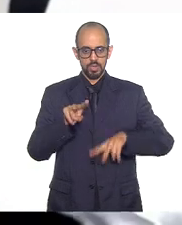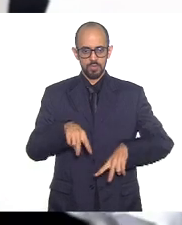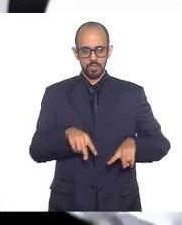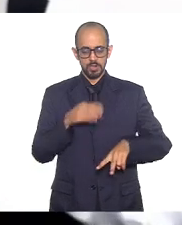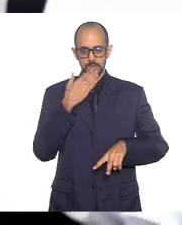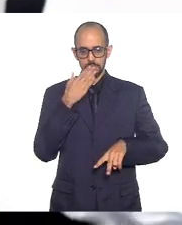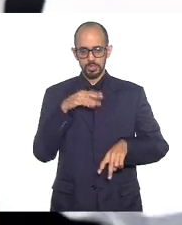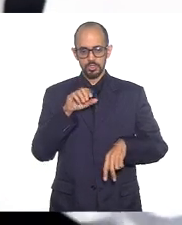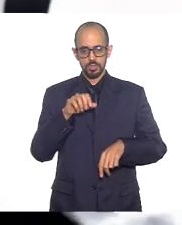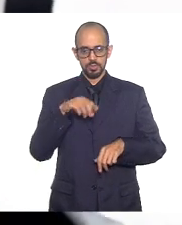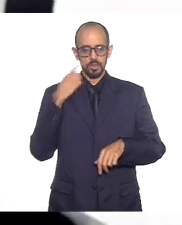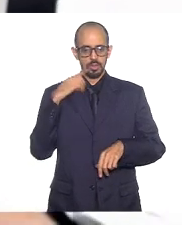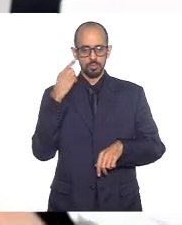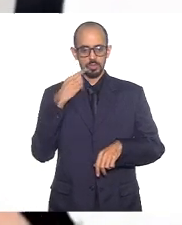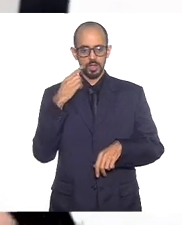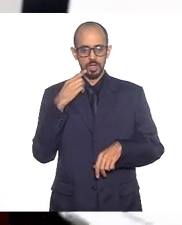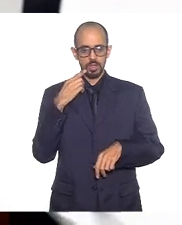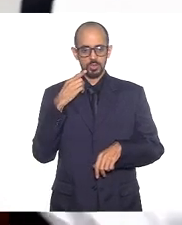pedida pelo deputado